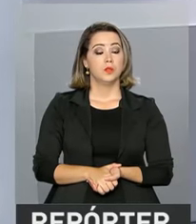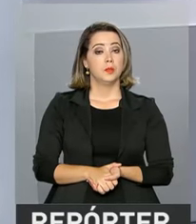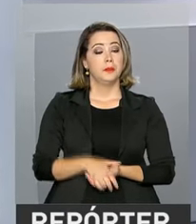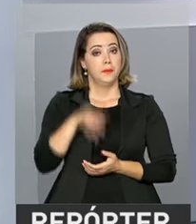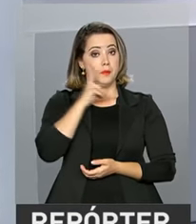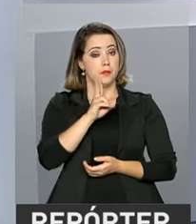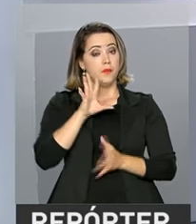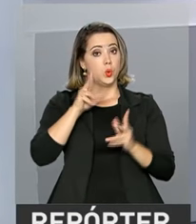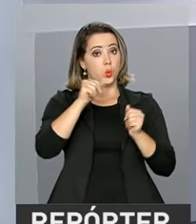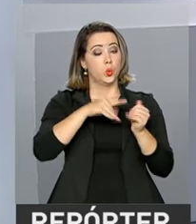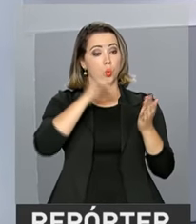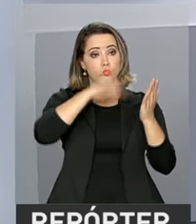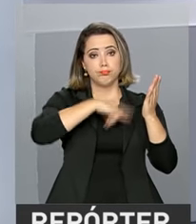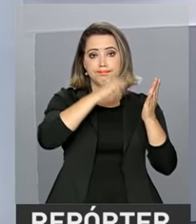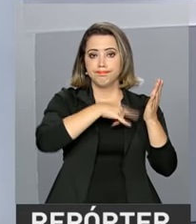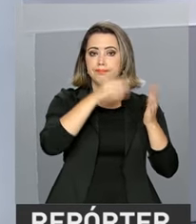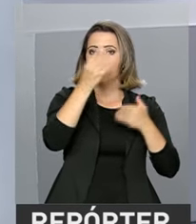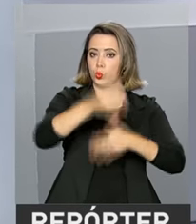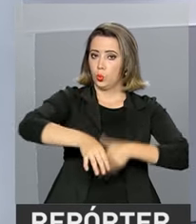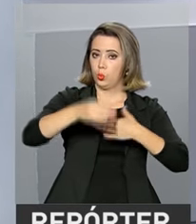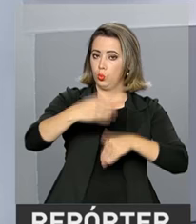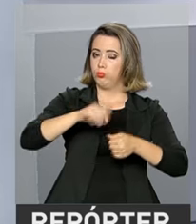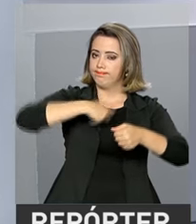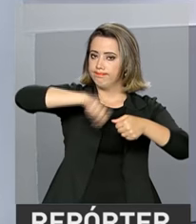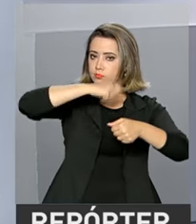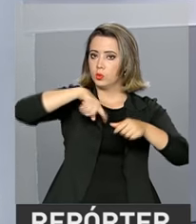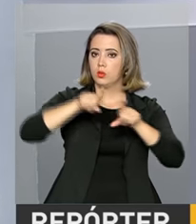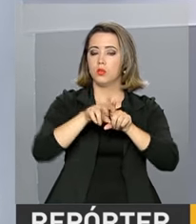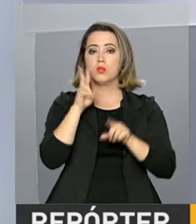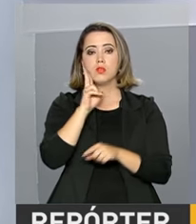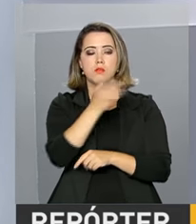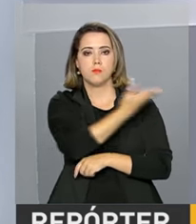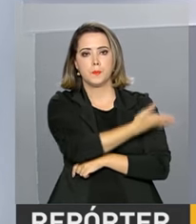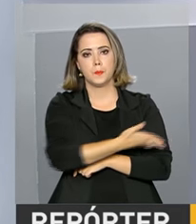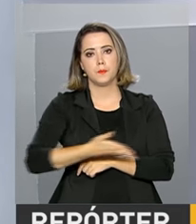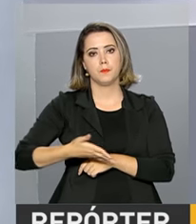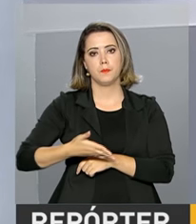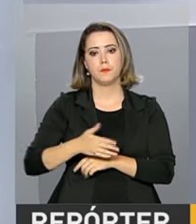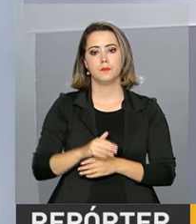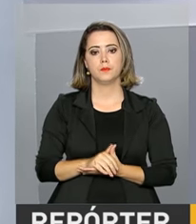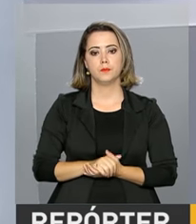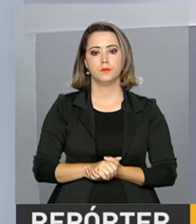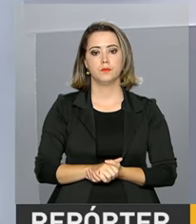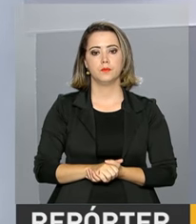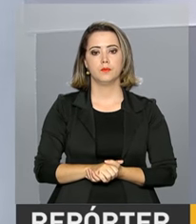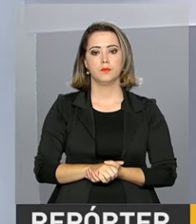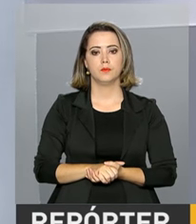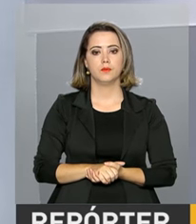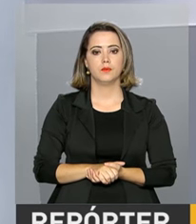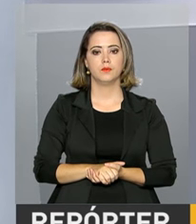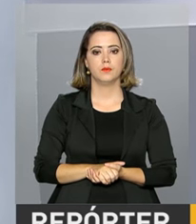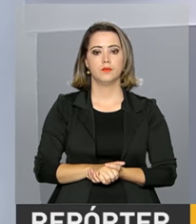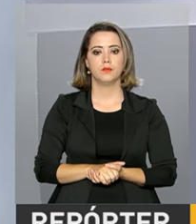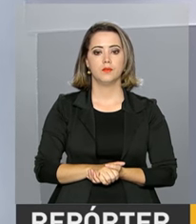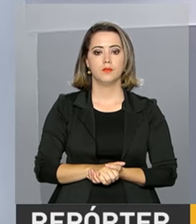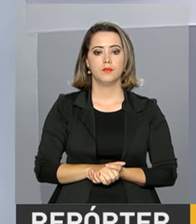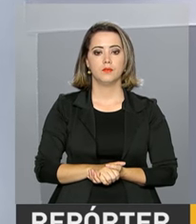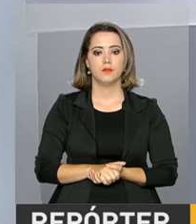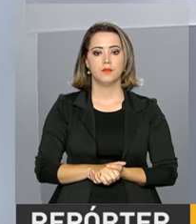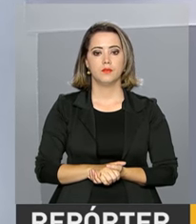E o regulamento completo do concurso você confere também na página na internet. Essa que a gente vai mostrar mais uma vez para